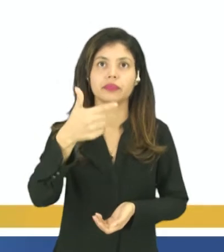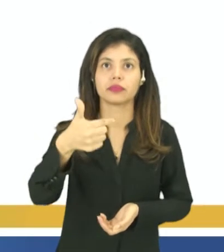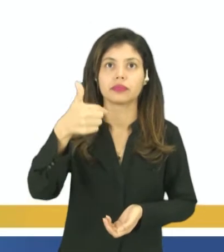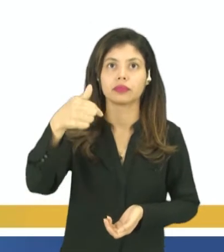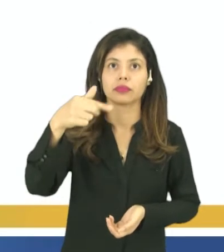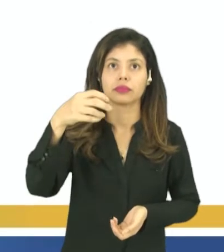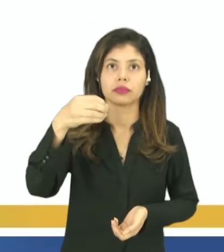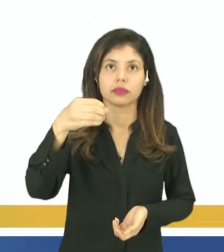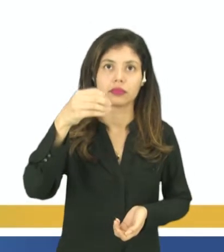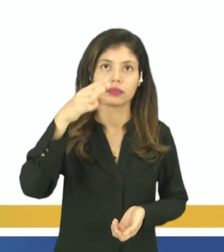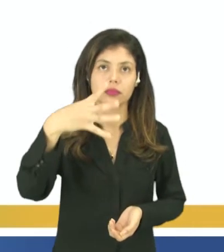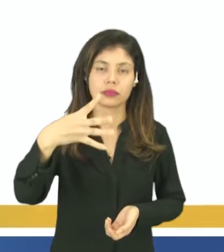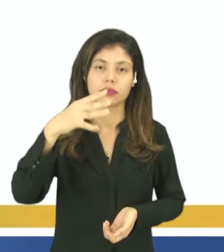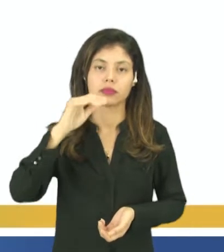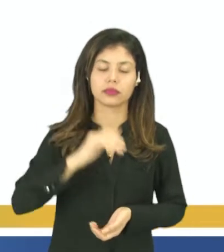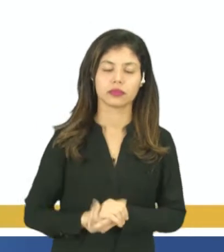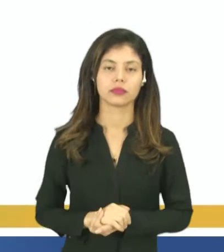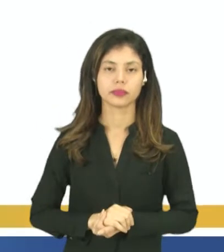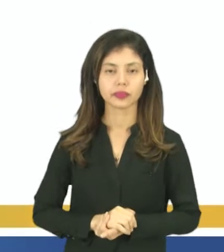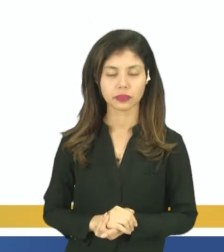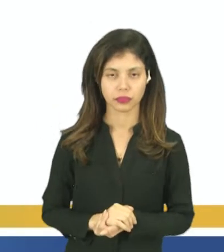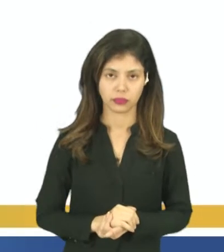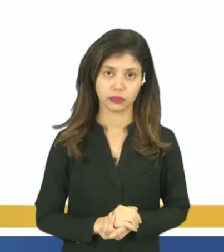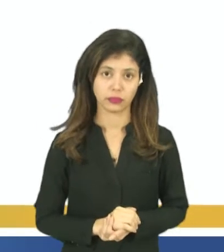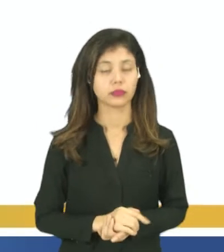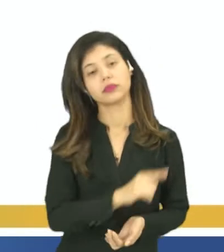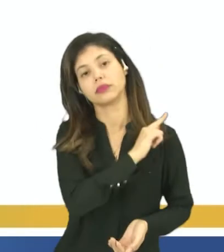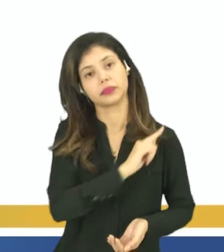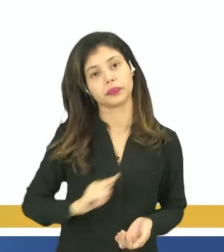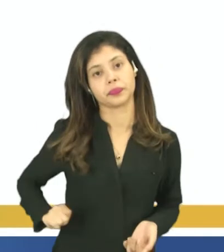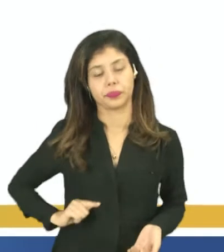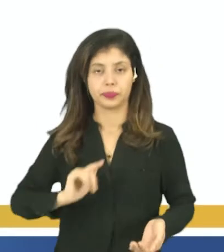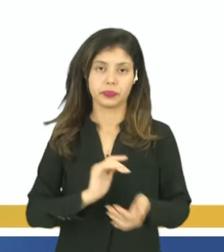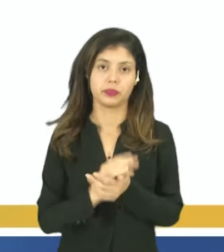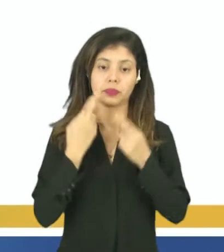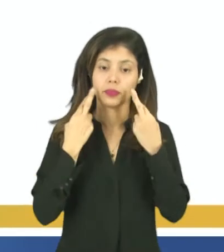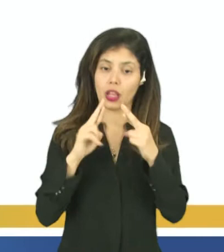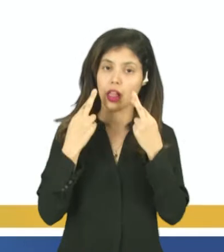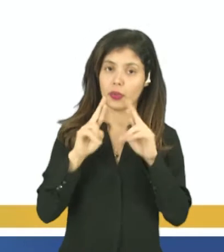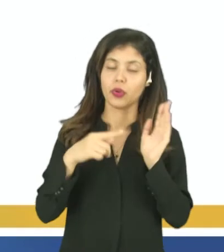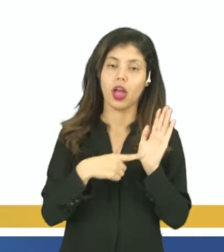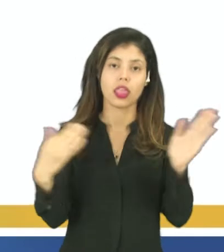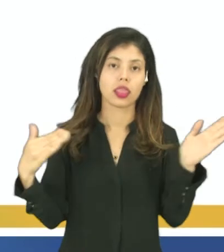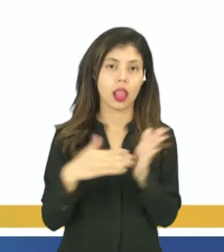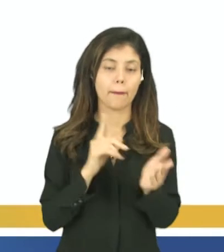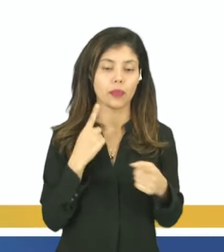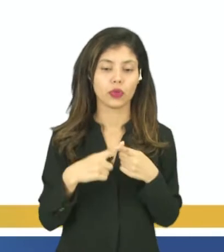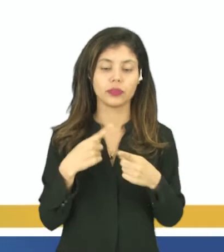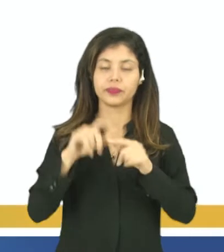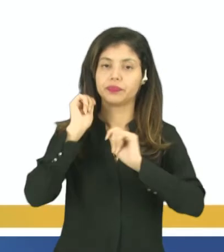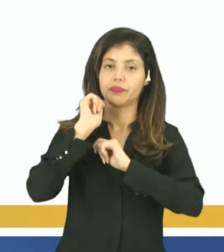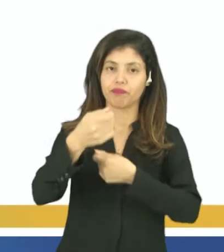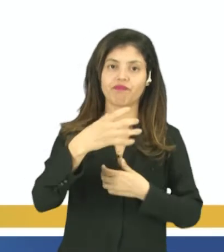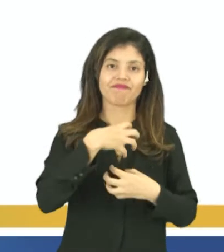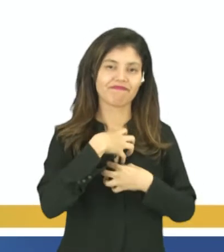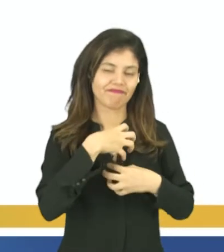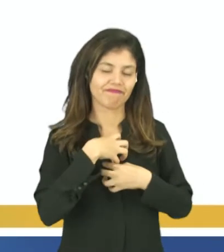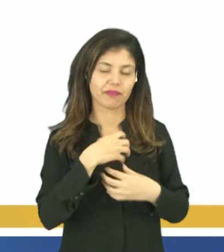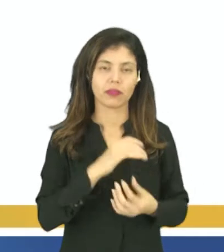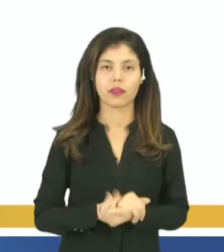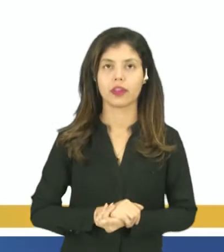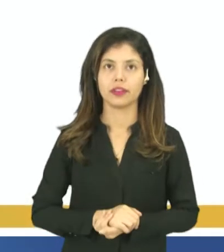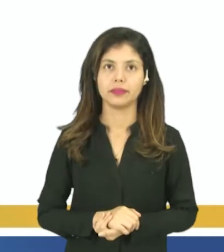38.617 km². O governo chileno e a população reclamou até porque os pescadores sentiram que com